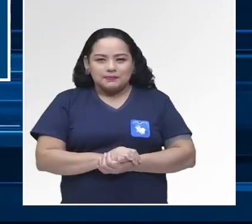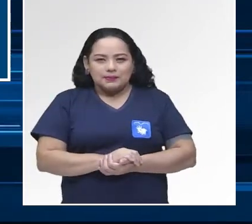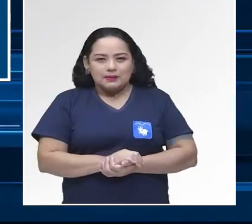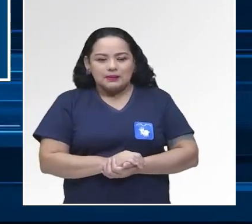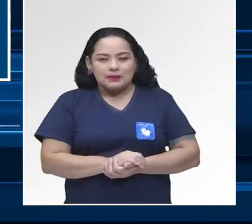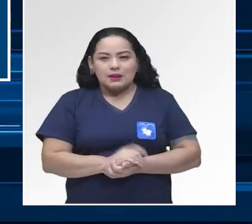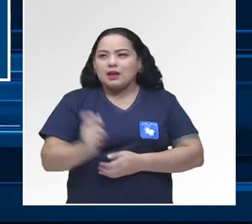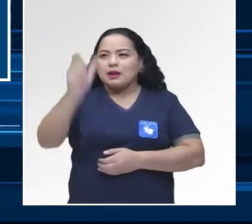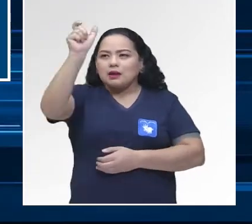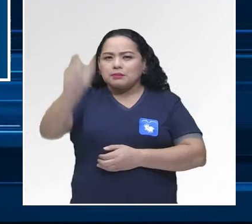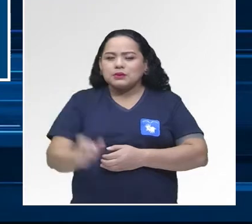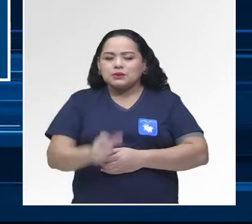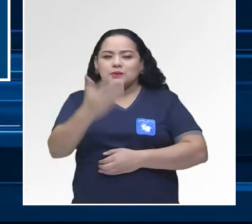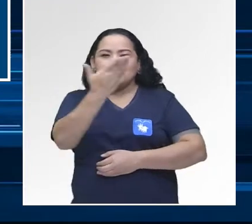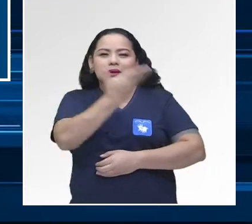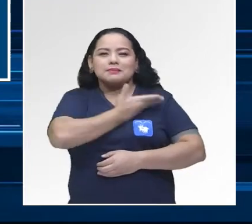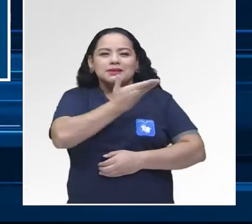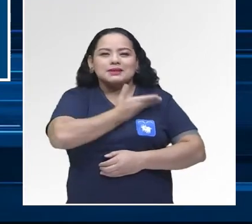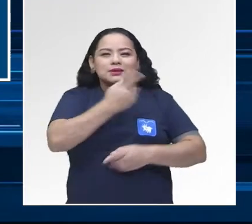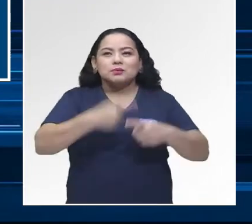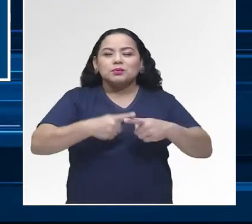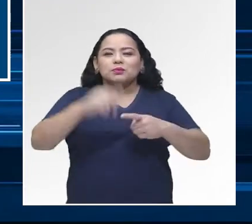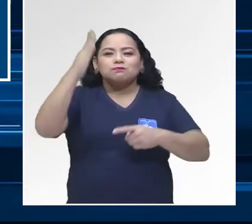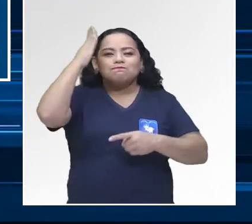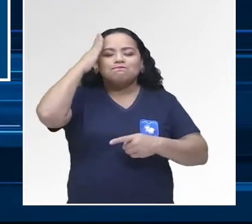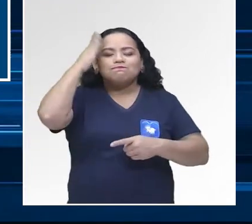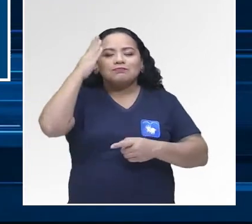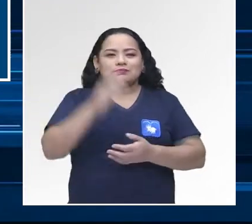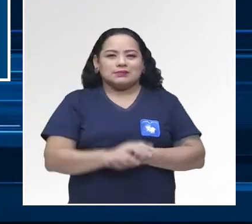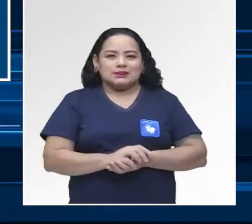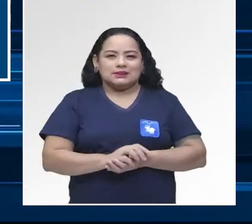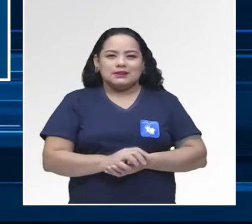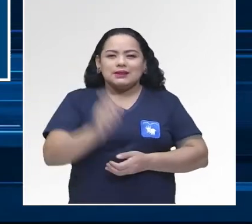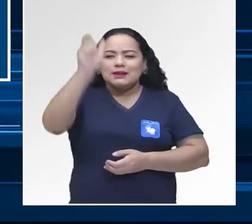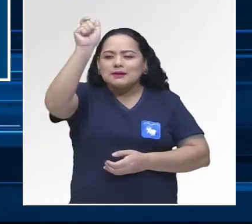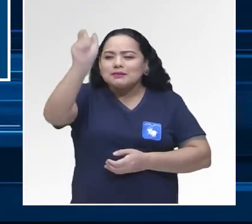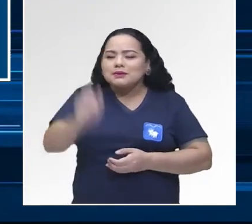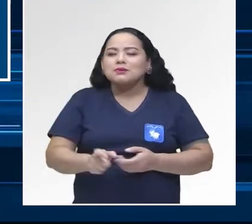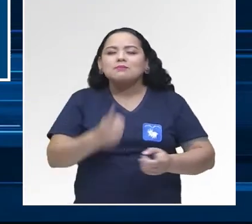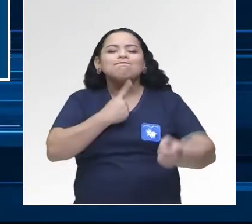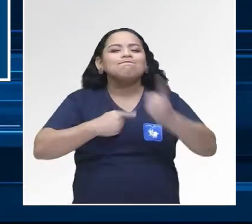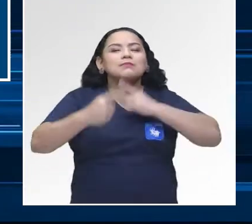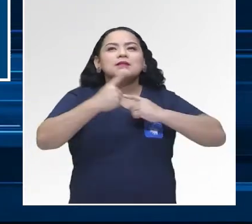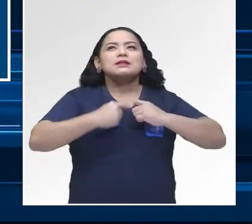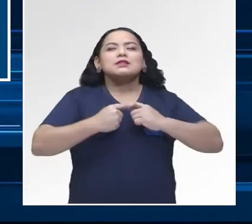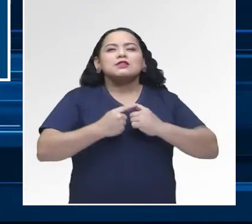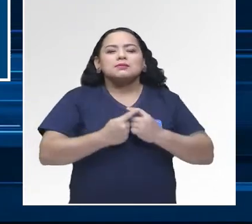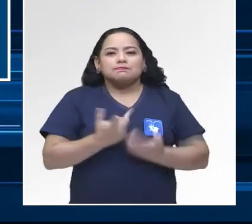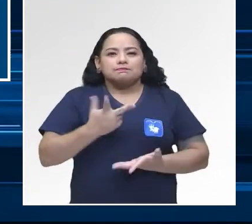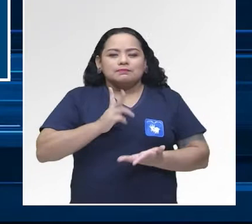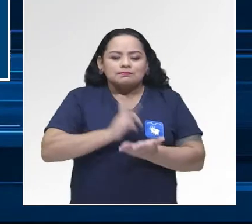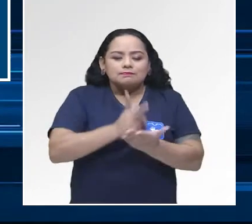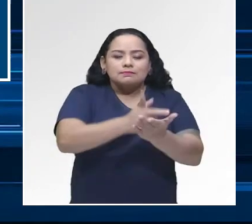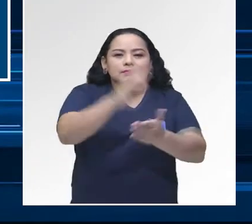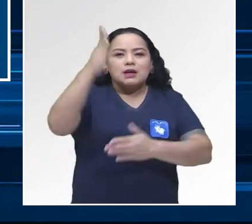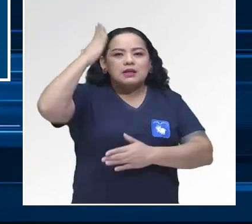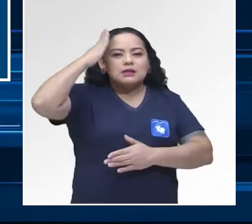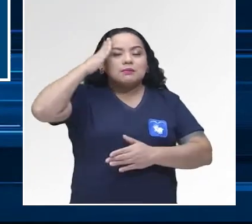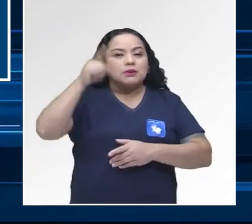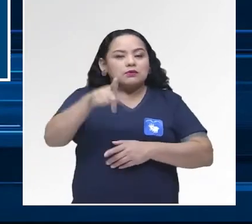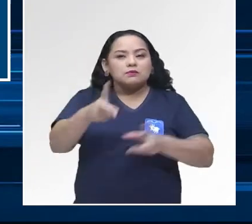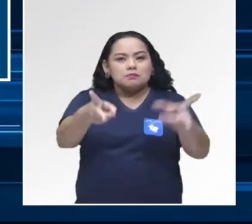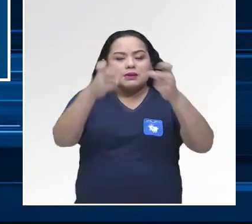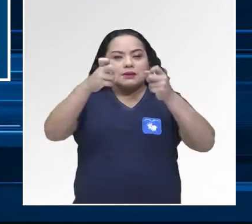É aquele que tem amizade pelo saber. É aquele que deseja saber. Então aqui você já percebe a